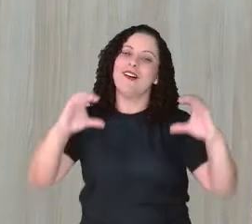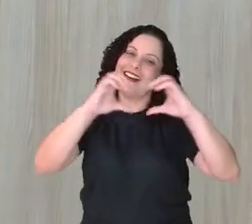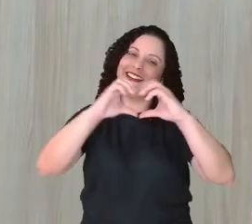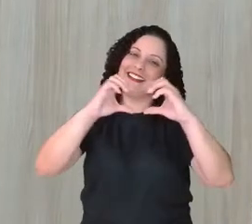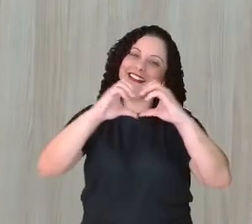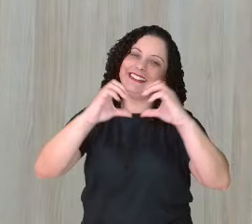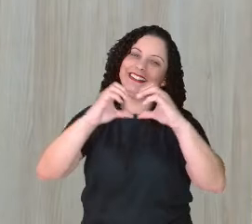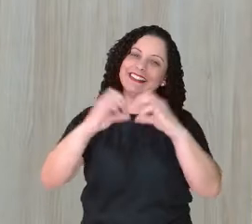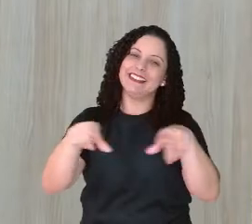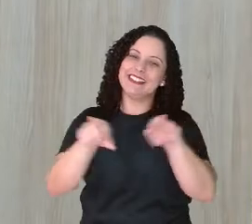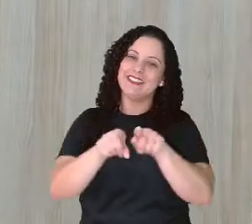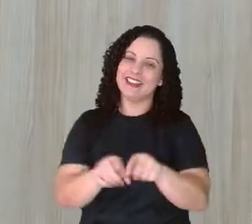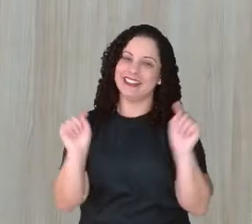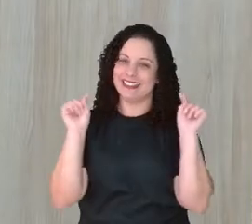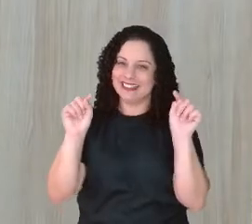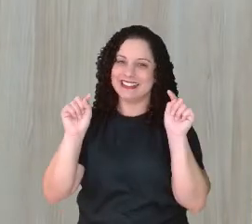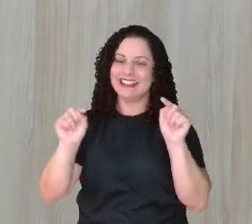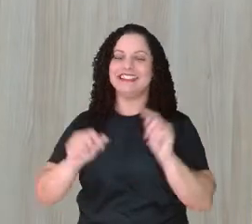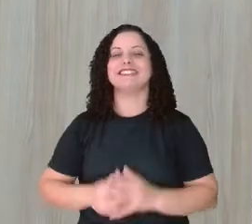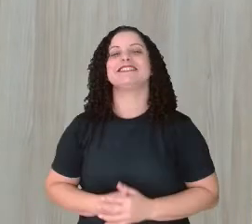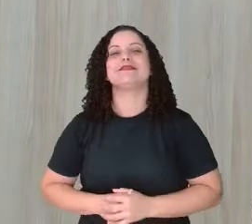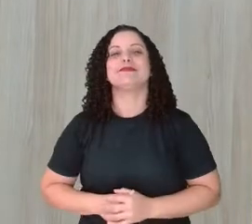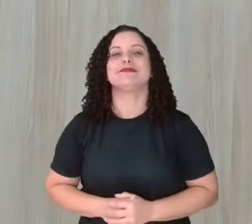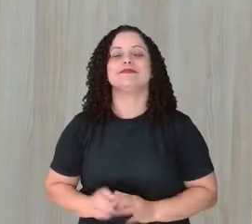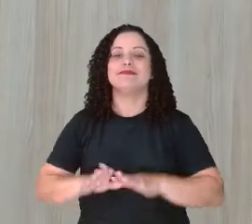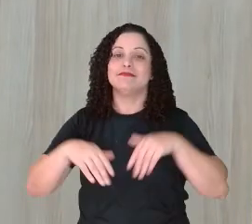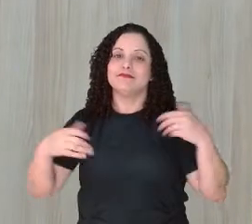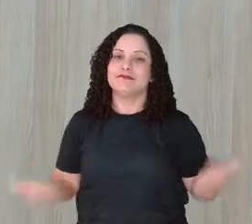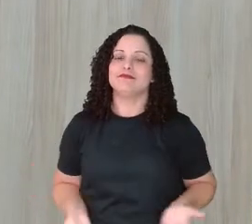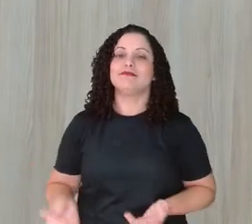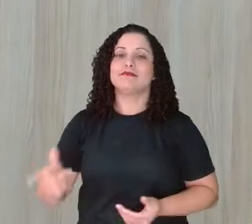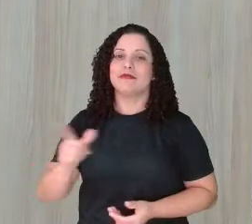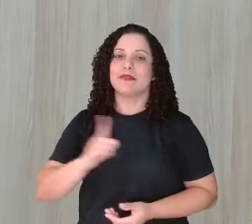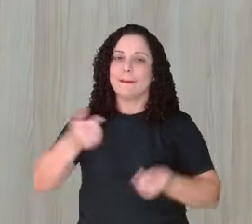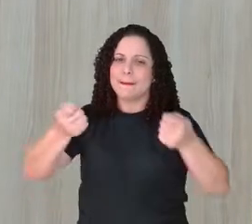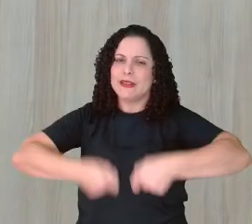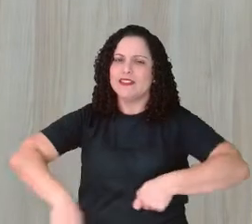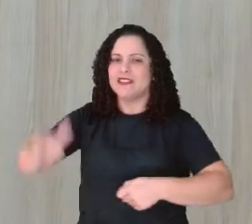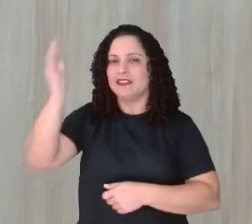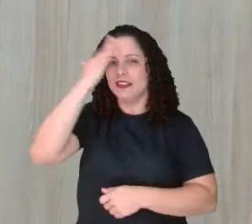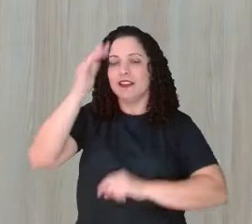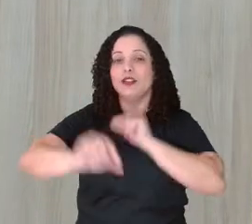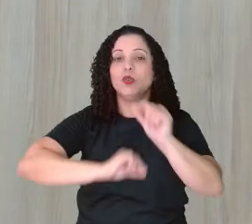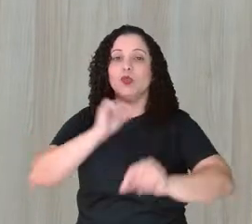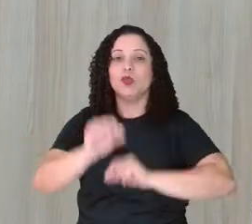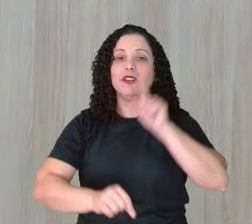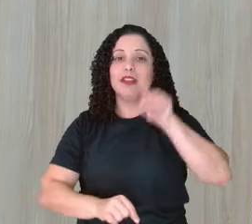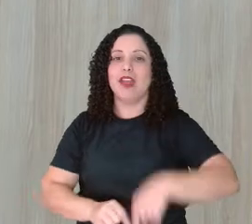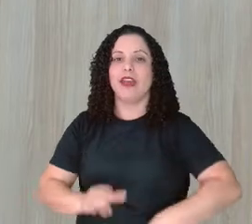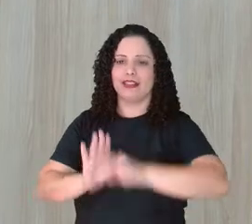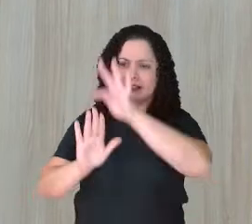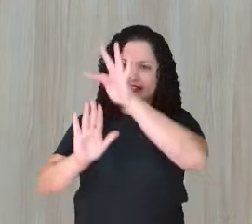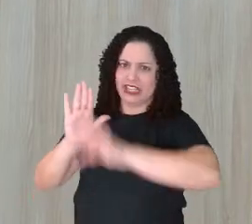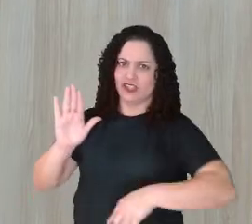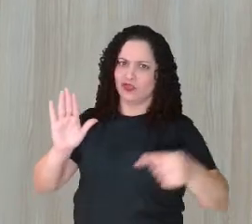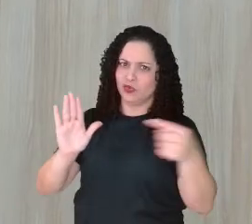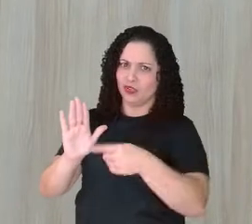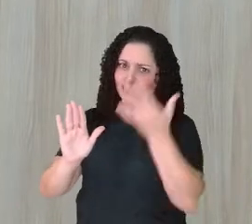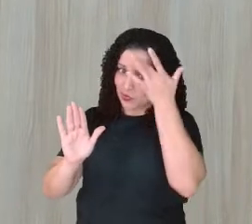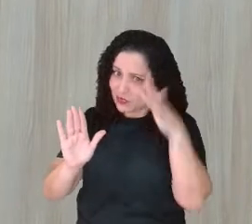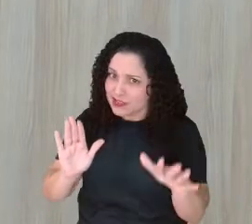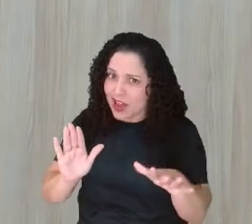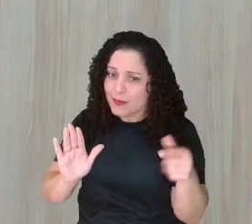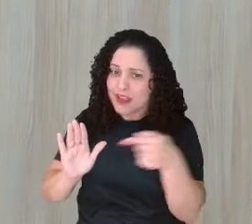Para você. Então é isso. A gente tem que entender o que é texto, porque se a gente não entende o que é, a gente não